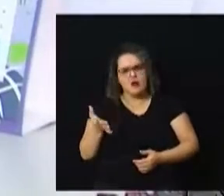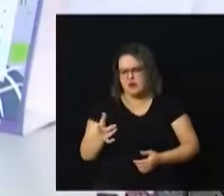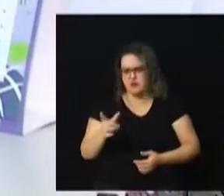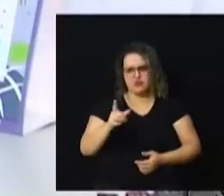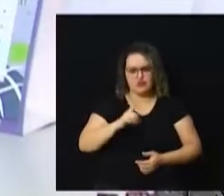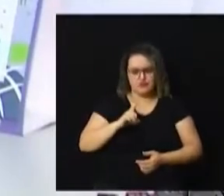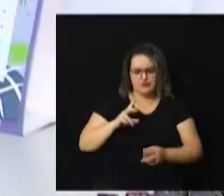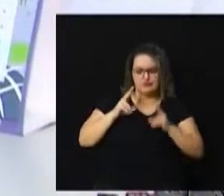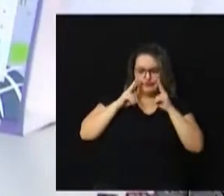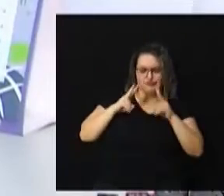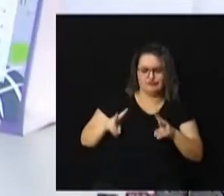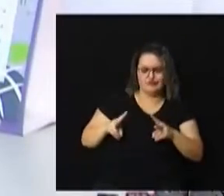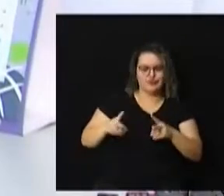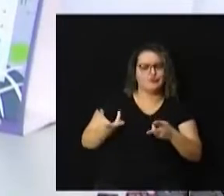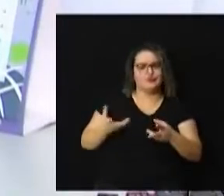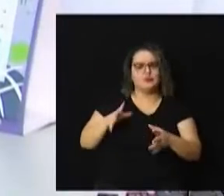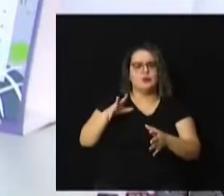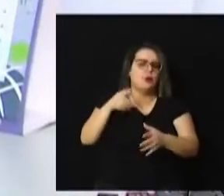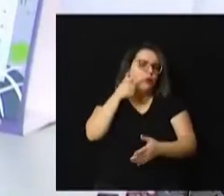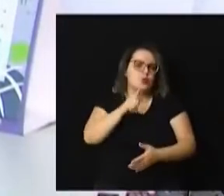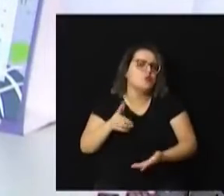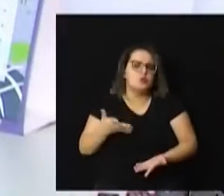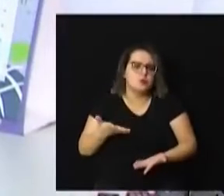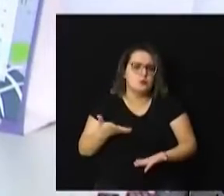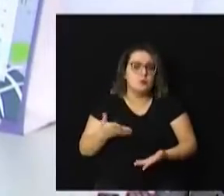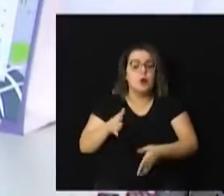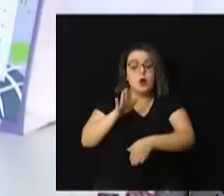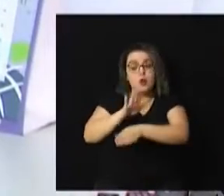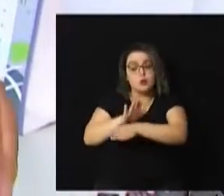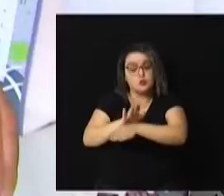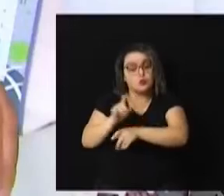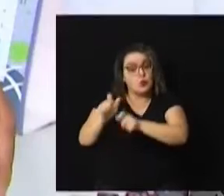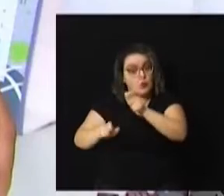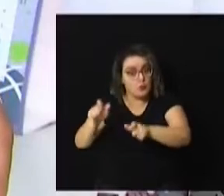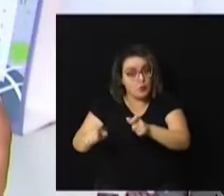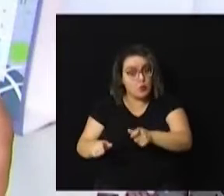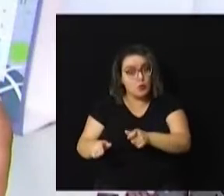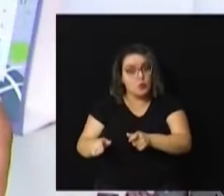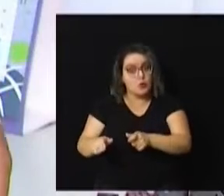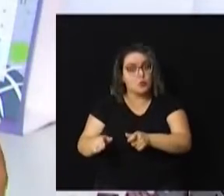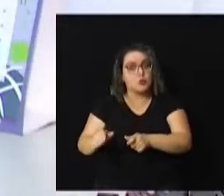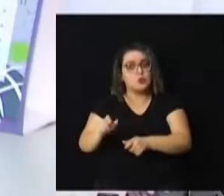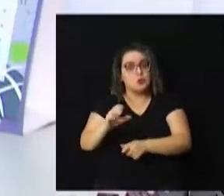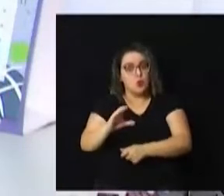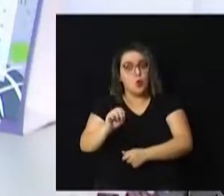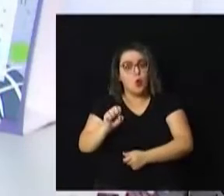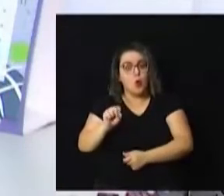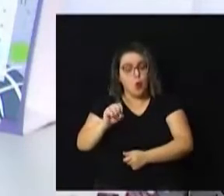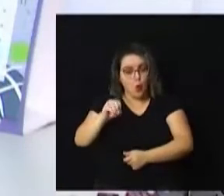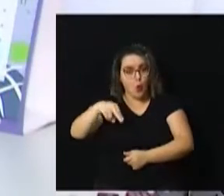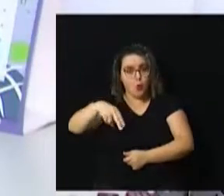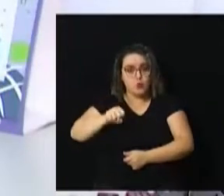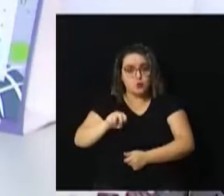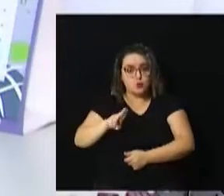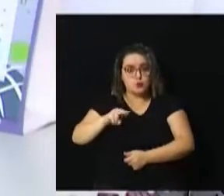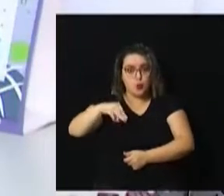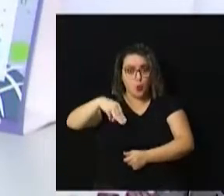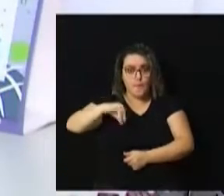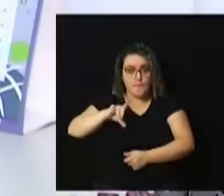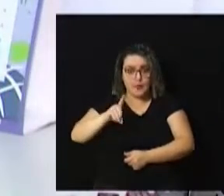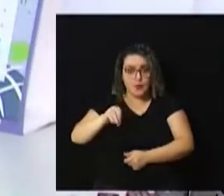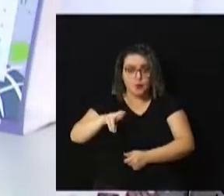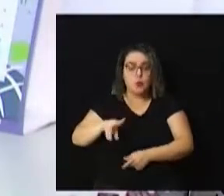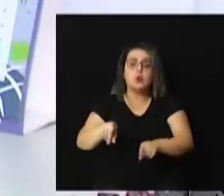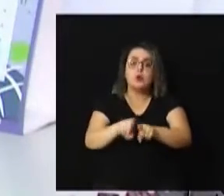fácil de você cair num golpe. Então esse conselho é para ajudar tanto o consumidor, também as empresas, para que as empresas